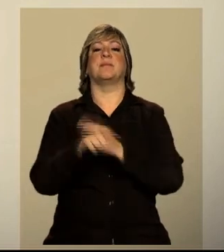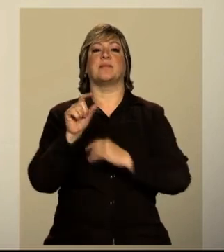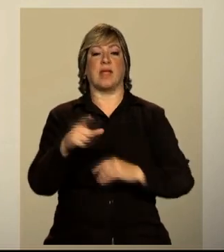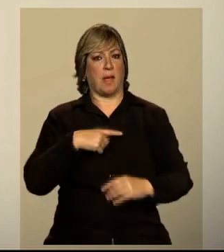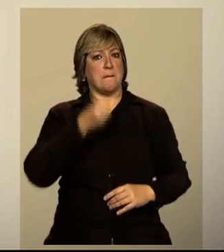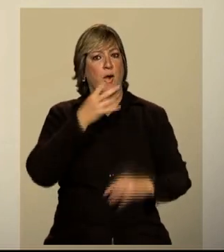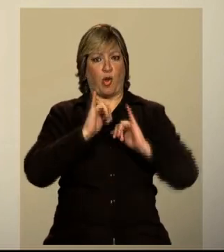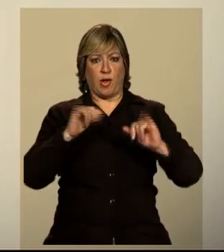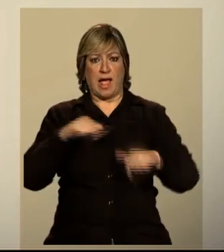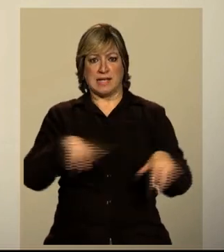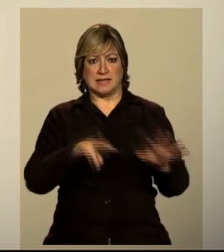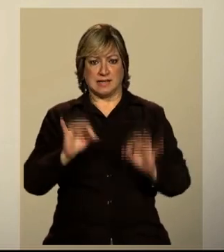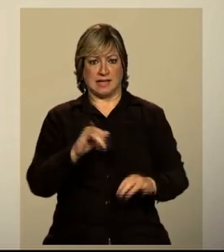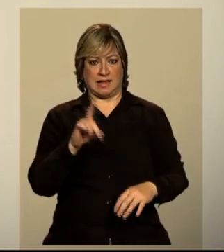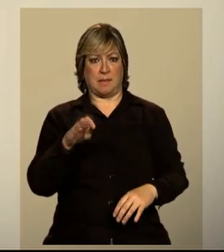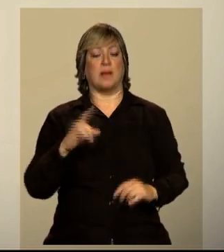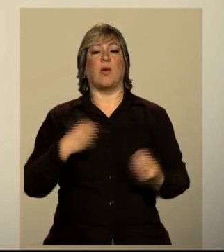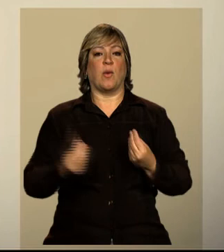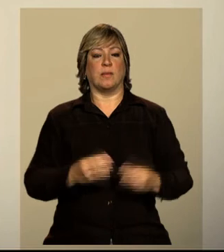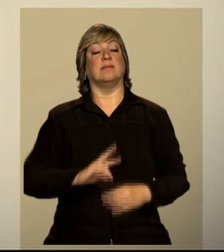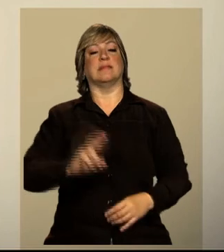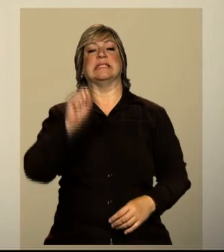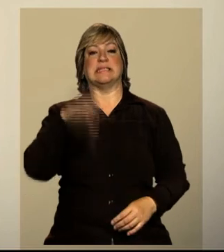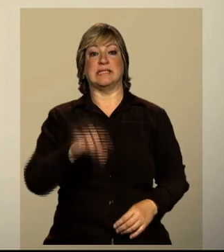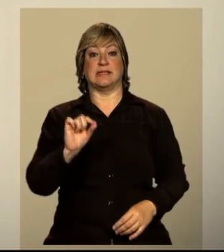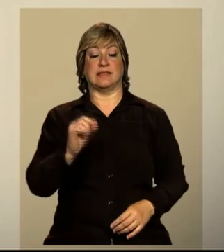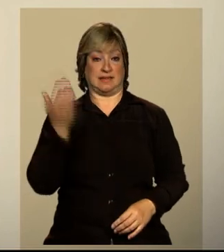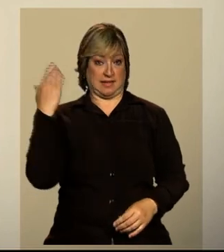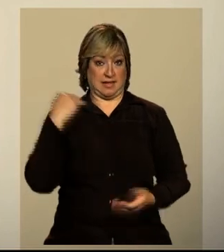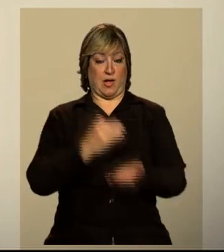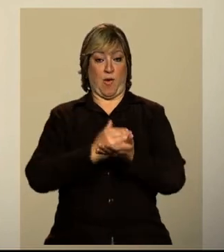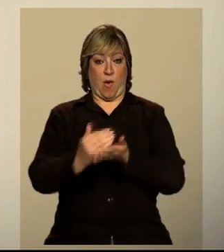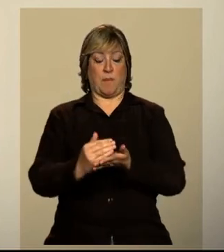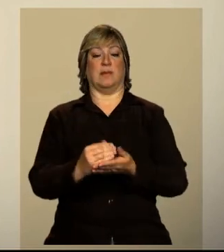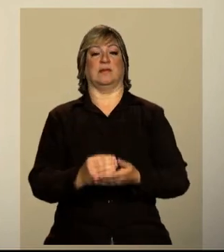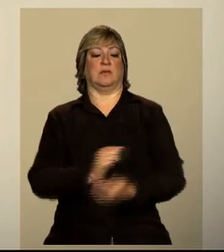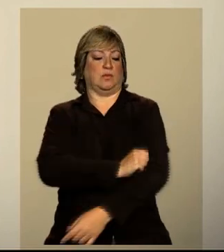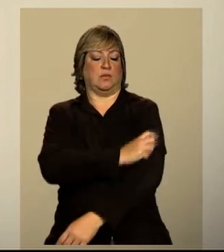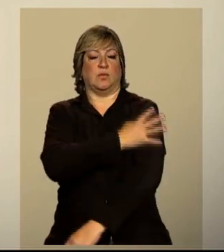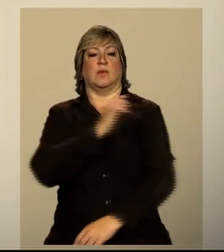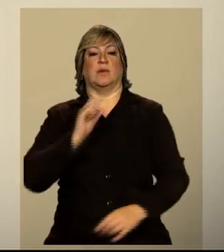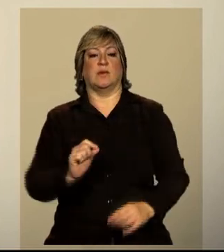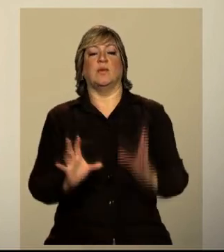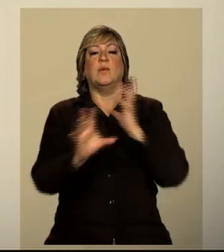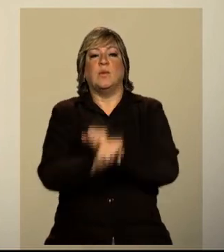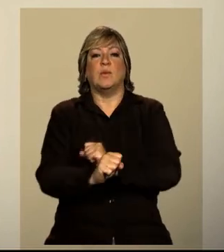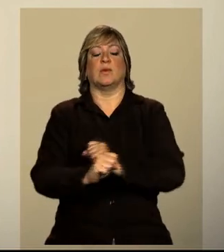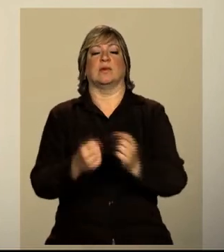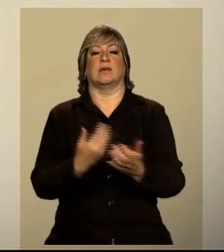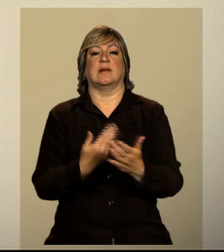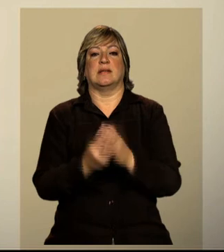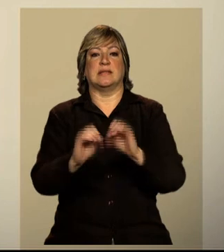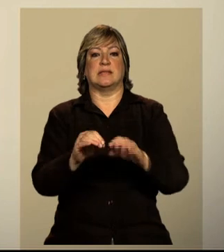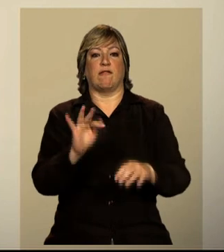boas notícias essa semana não é É verdade Luciano nos anos iniciais do Ensino Fundamental o Brasil teve nota 5